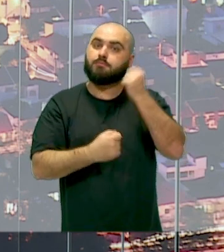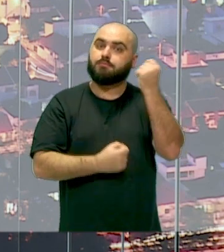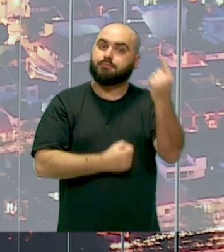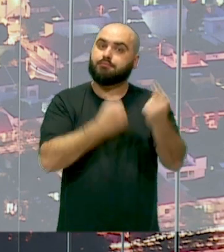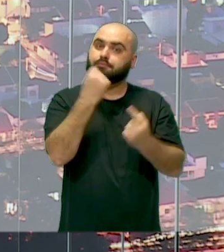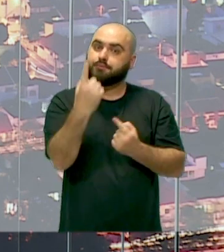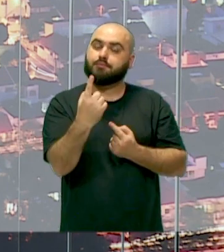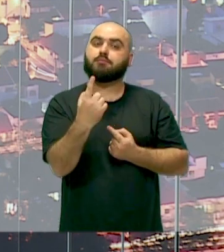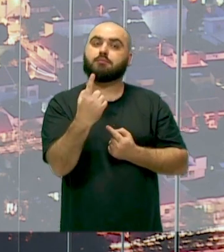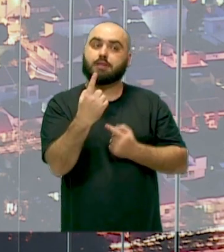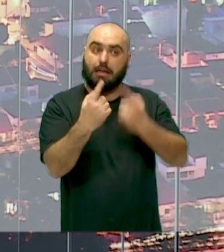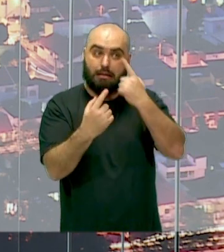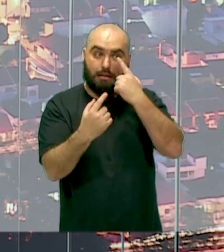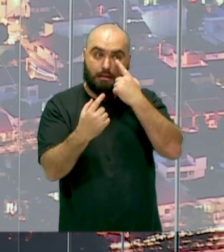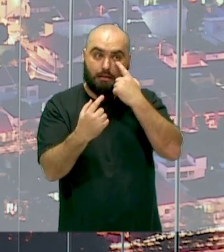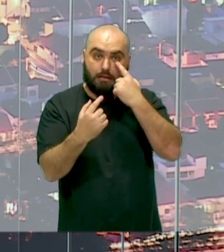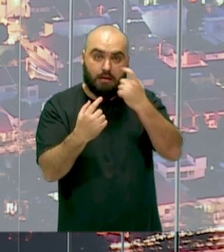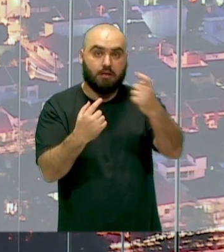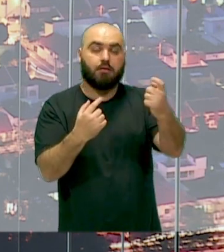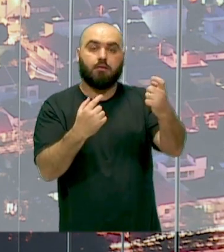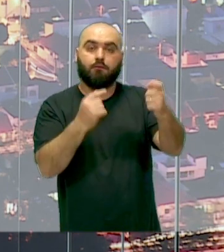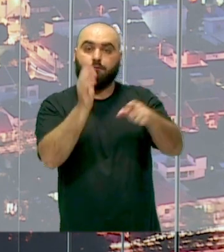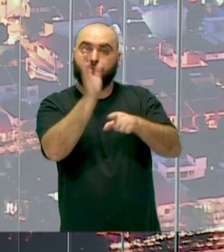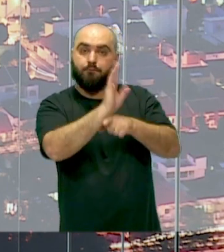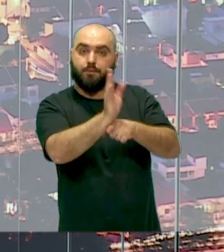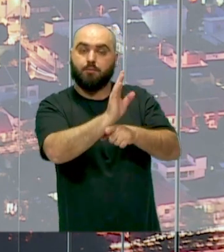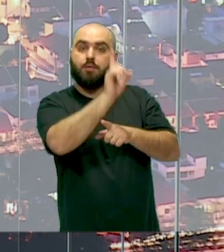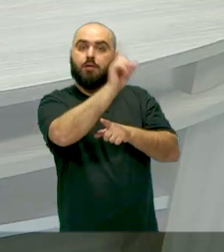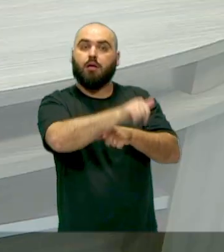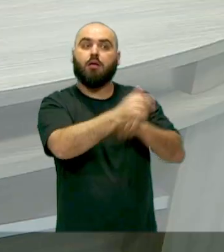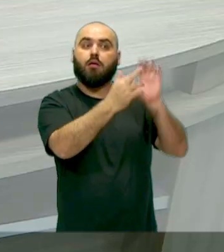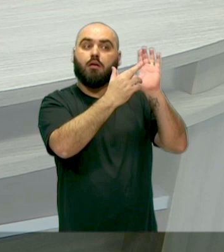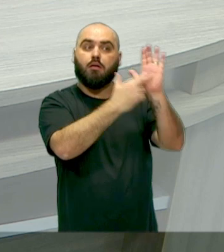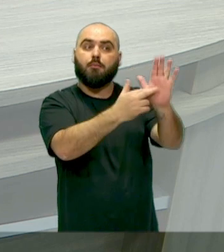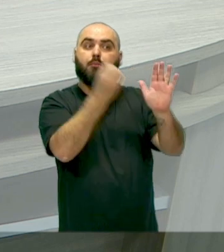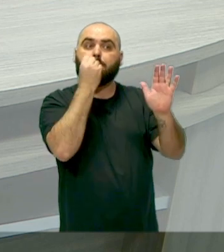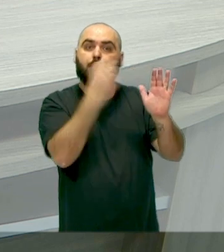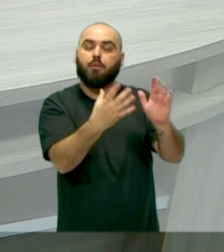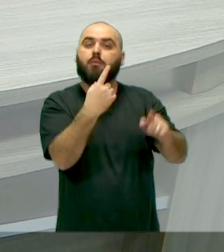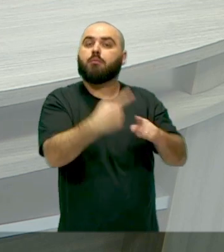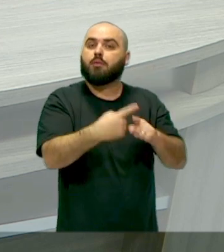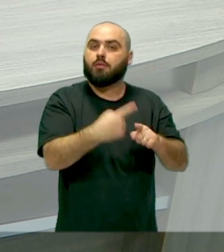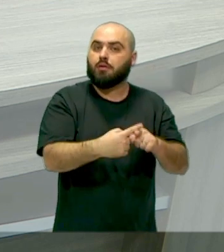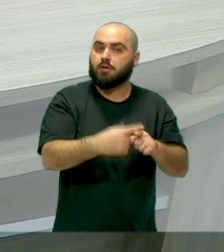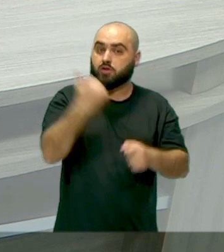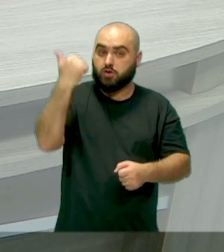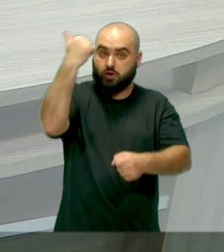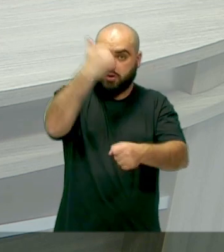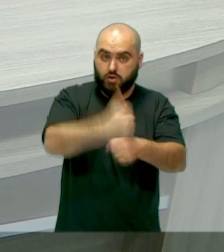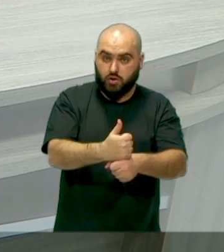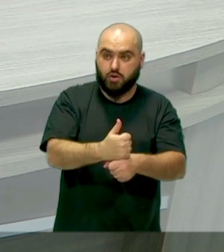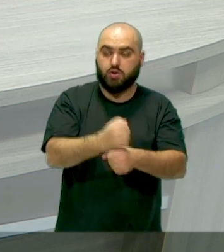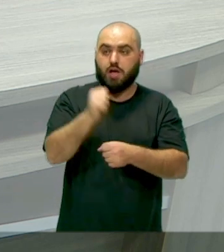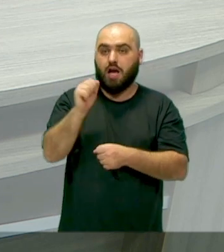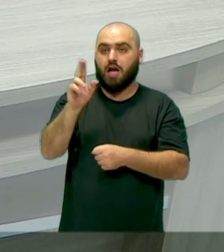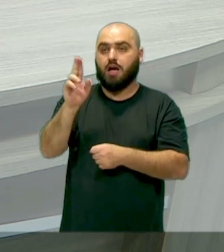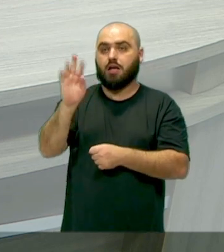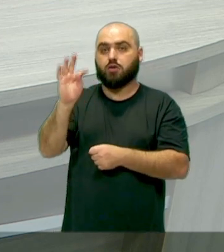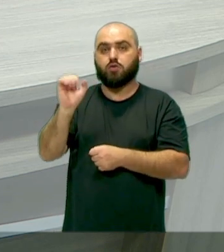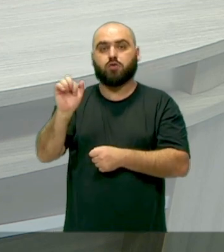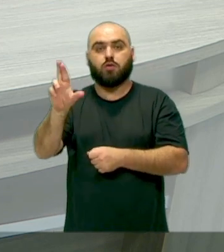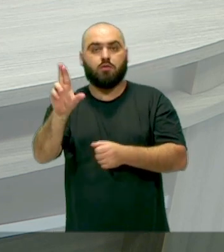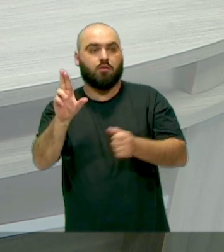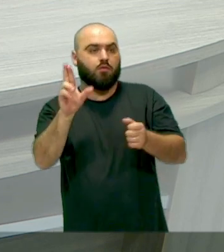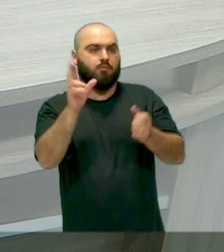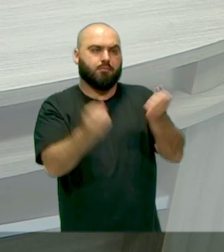o interessante desse filme também é que é uma representação muito boa, porque o autor, o diretor, os atores, a